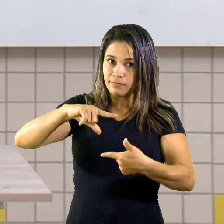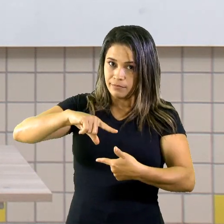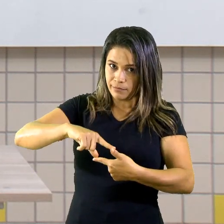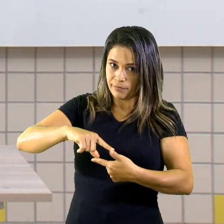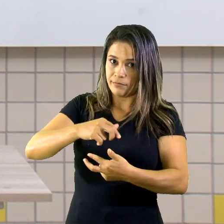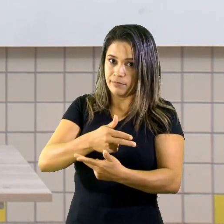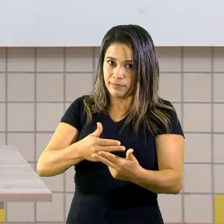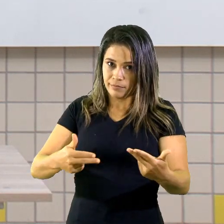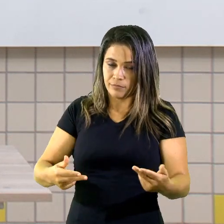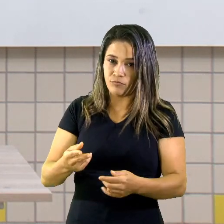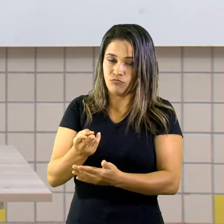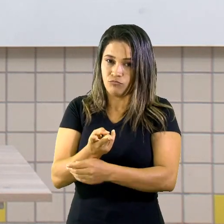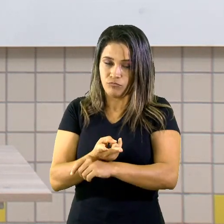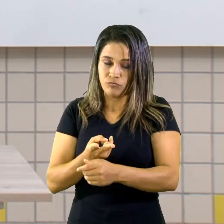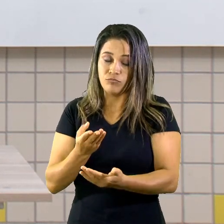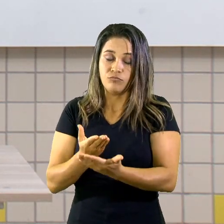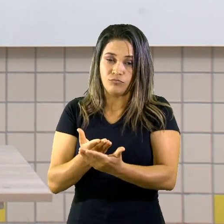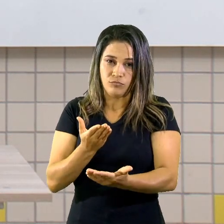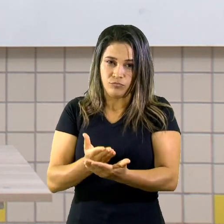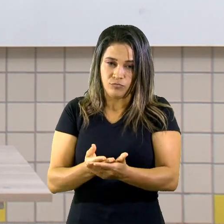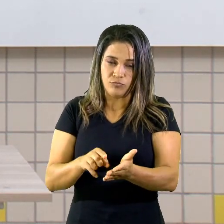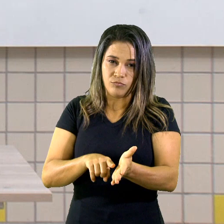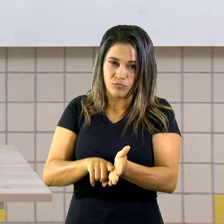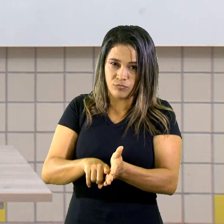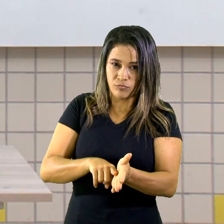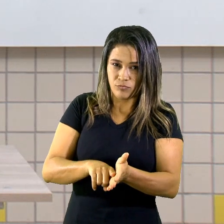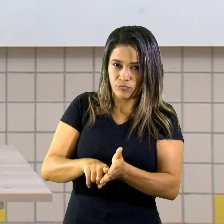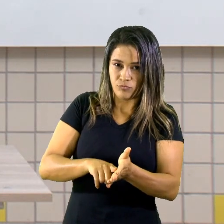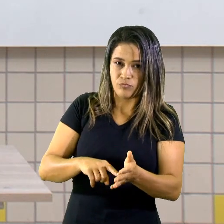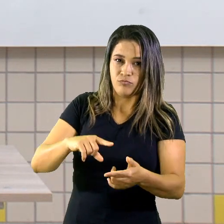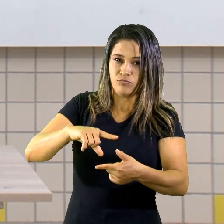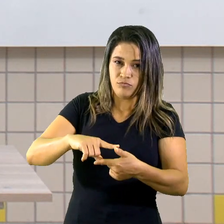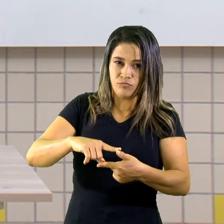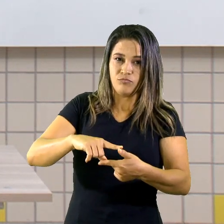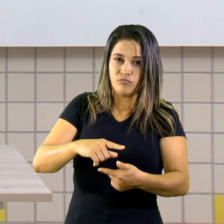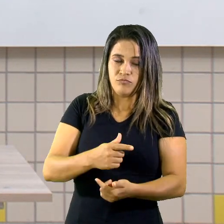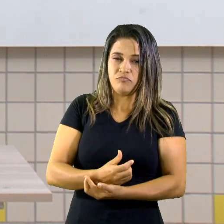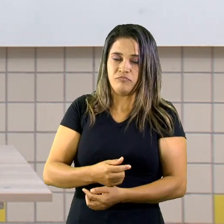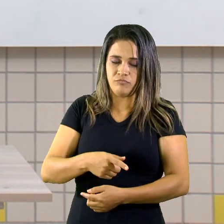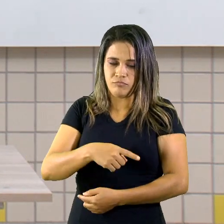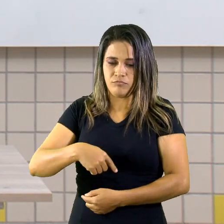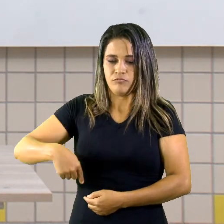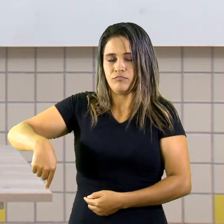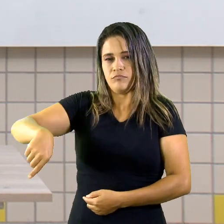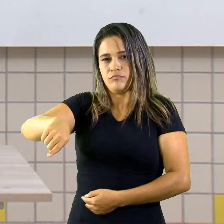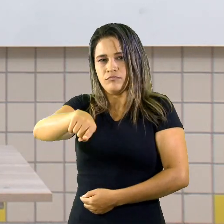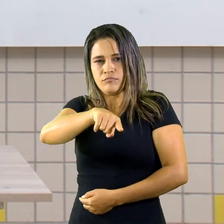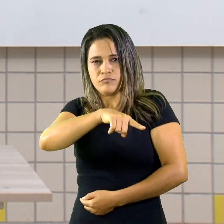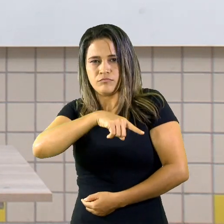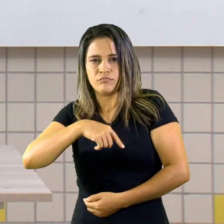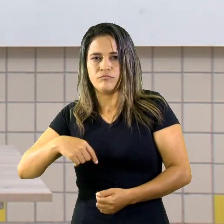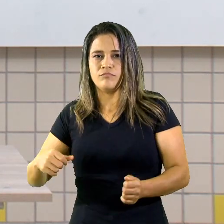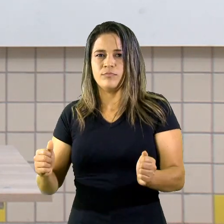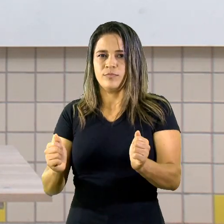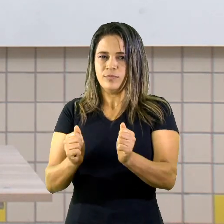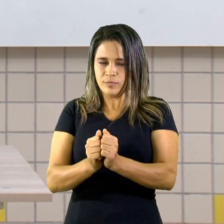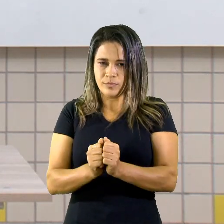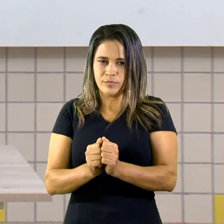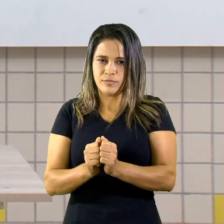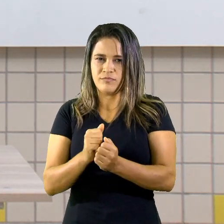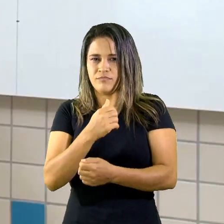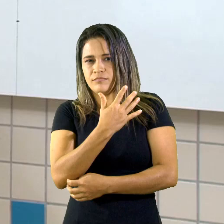das formas, né, que estão ao nosso redor, das coisas que estão, dessas formas que estão